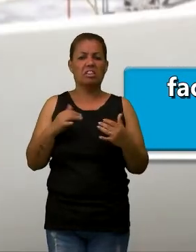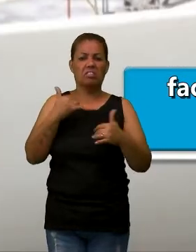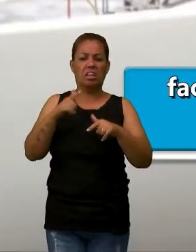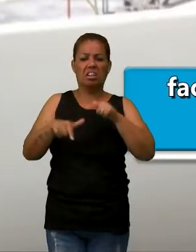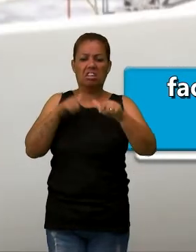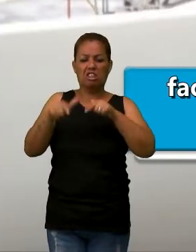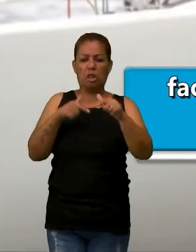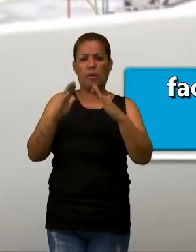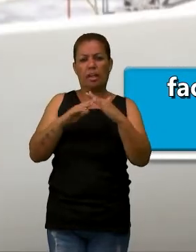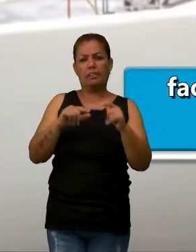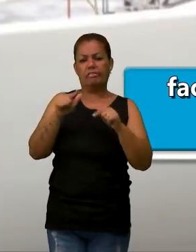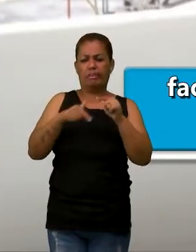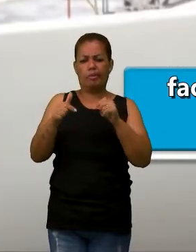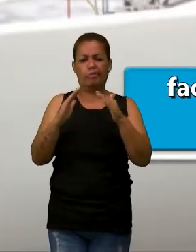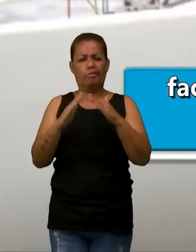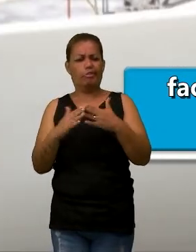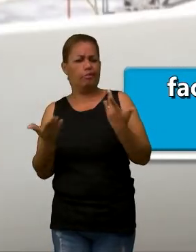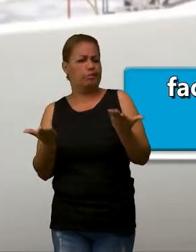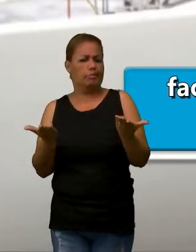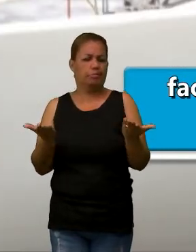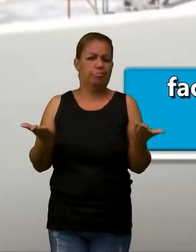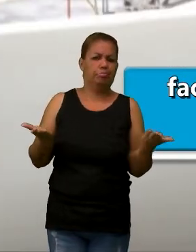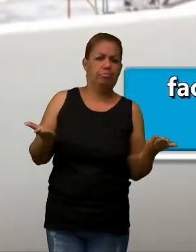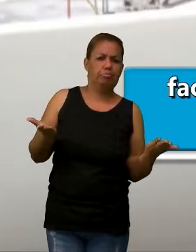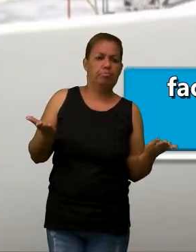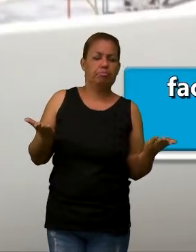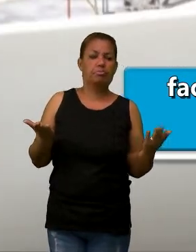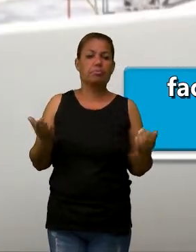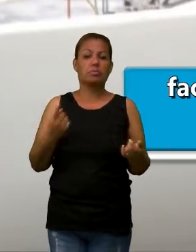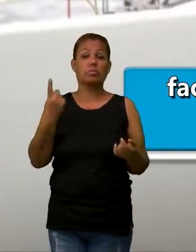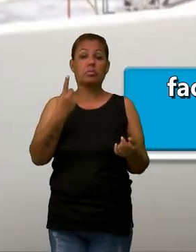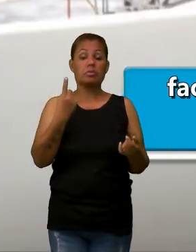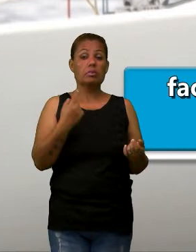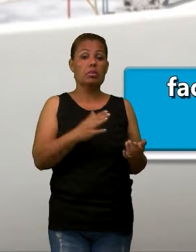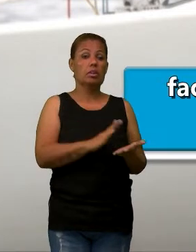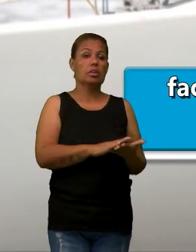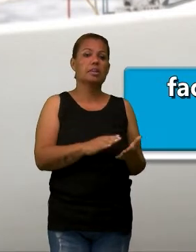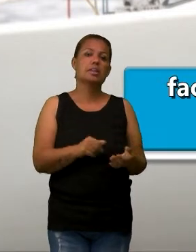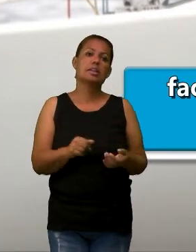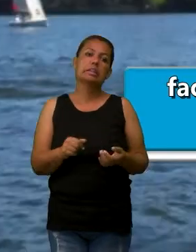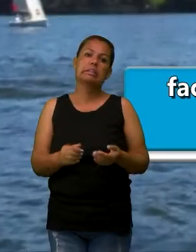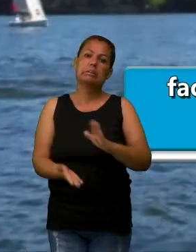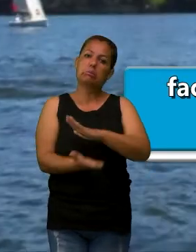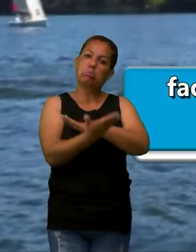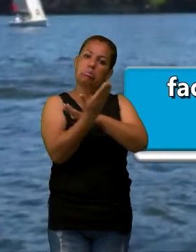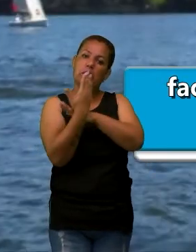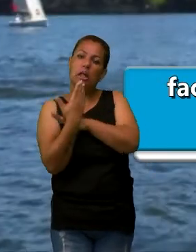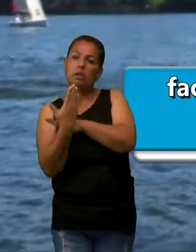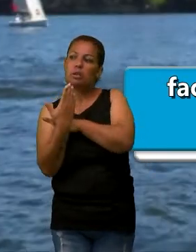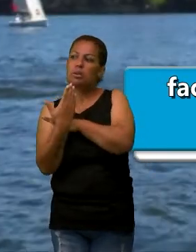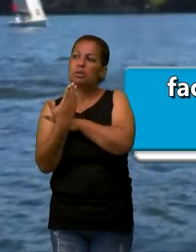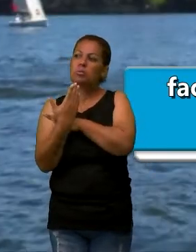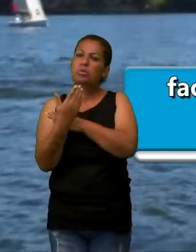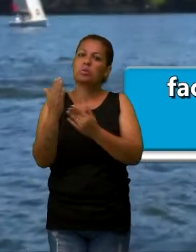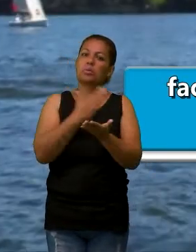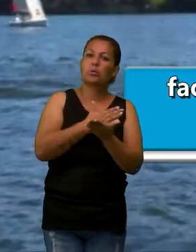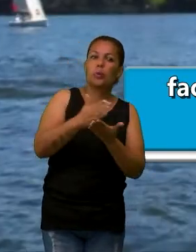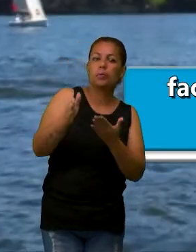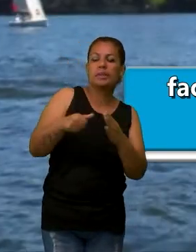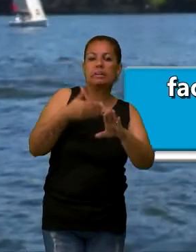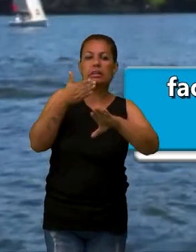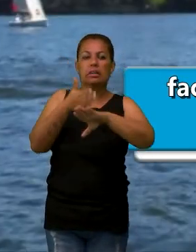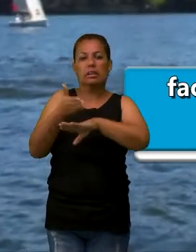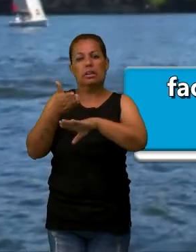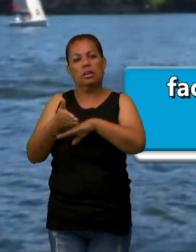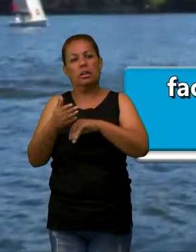casa trabalho casa sabe é uma das coisas que me ajudou muito a mãe quando eu comecei a participar